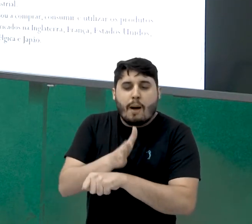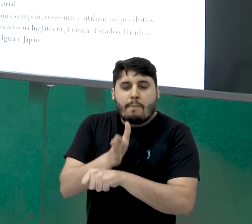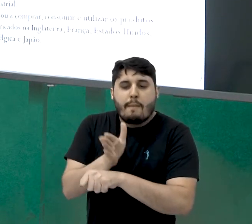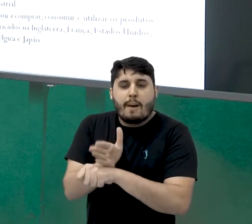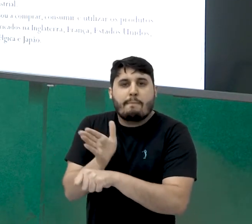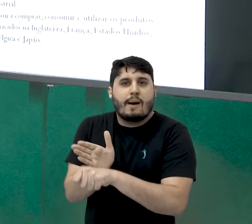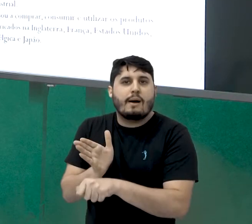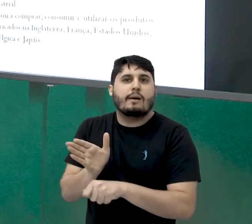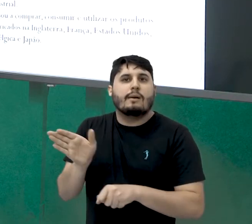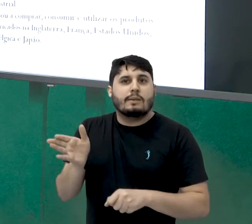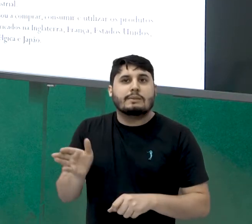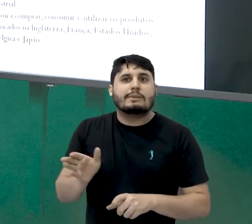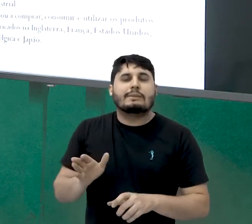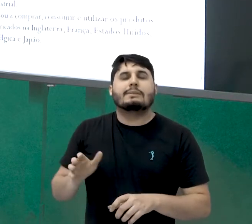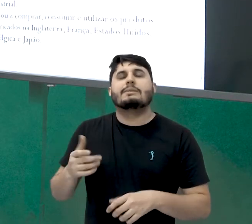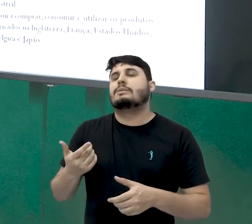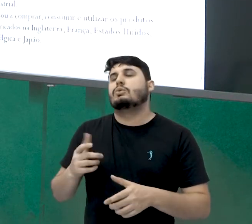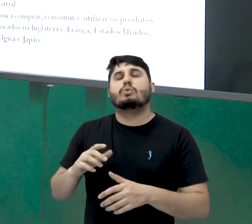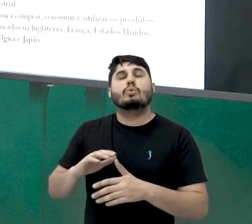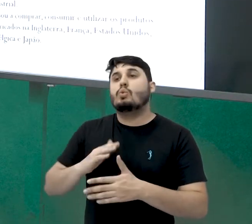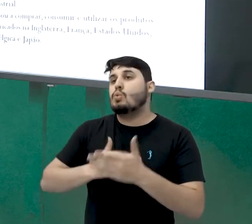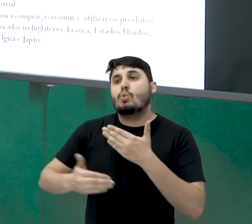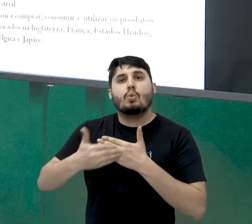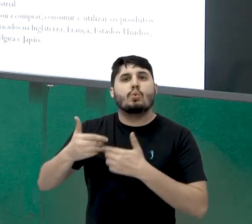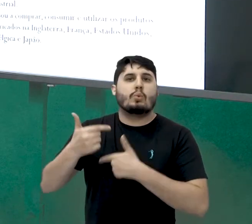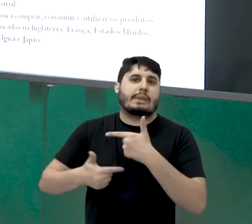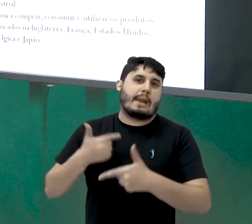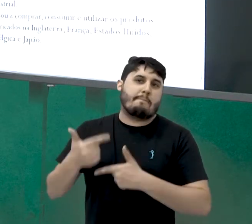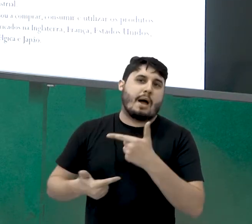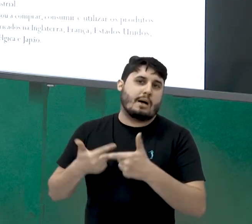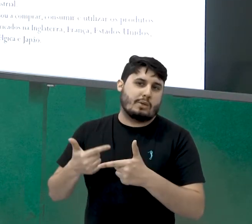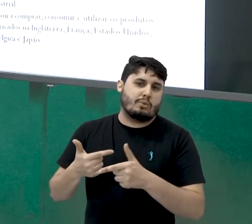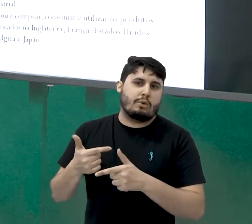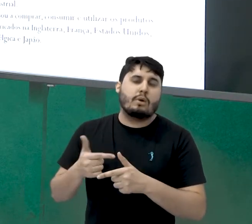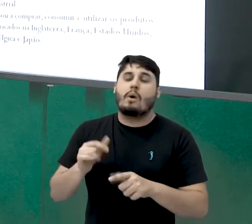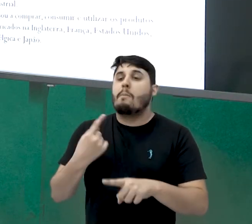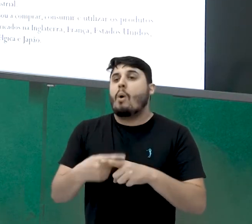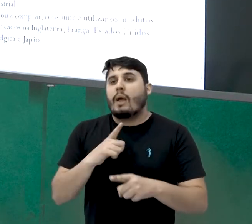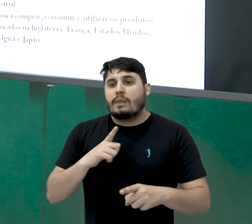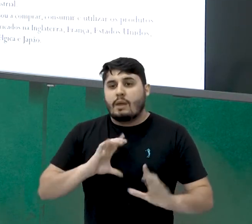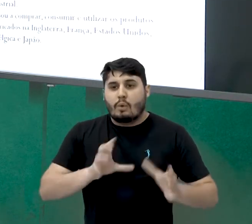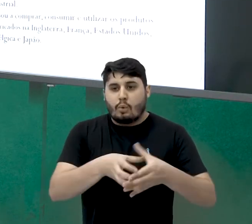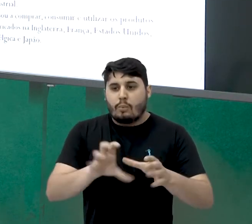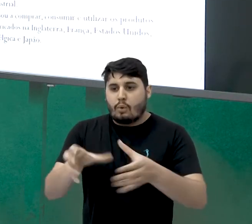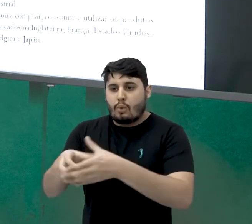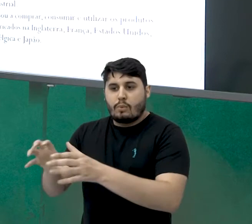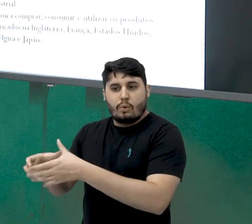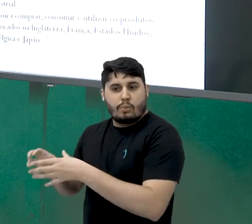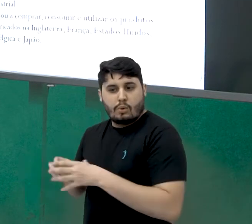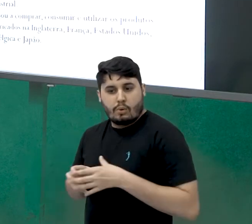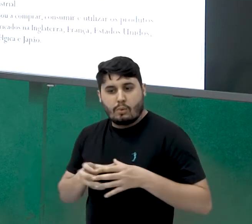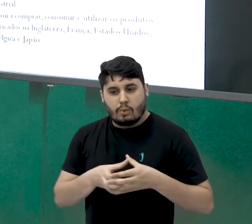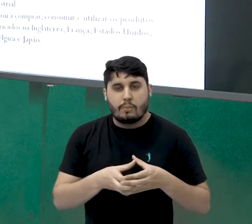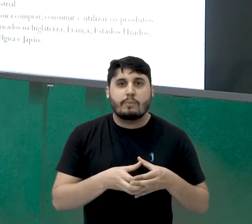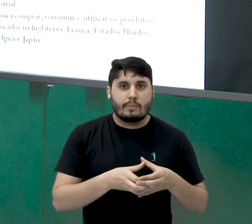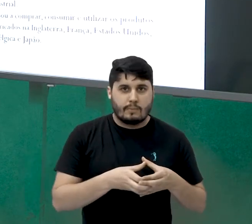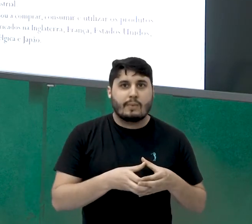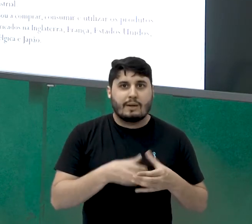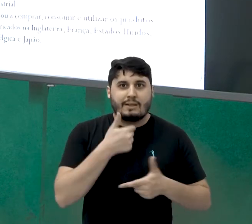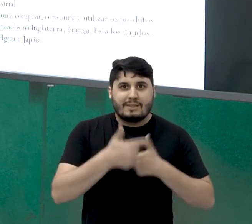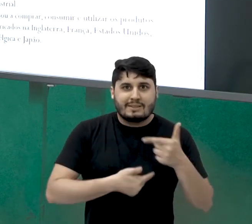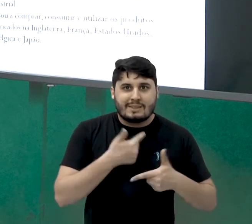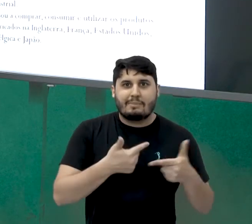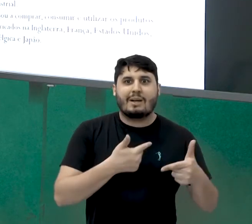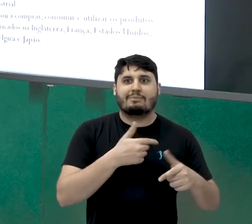produtiva. Né? Você tinha uma equipe aqui produzindo uma coisa, uma equipe ali produzindo outra equipe do outro lado produzindo outra.